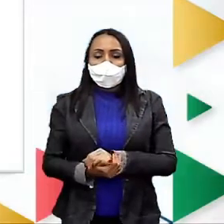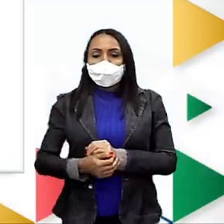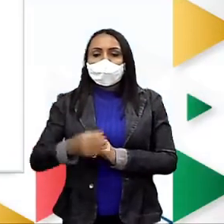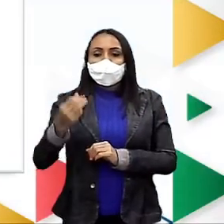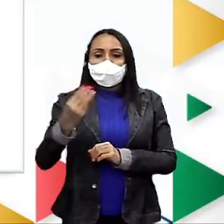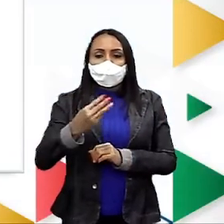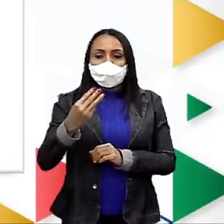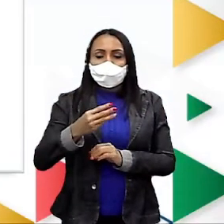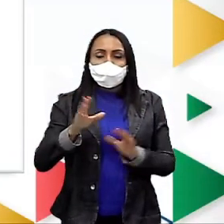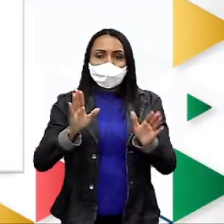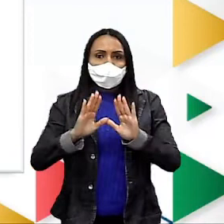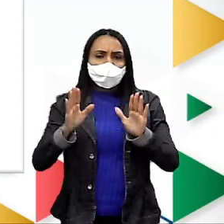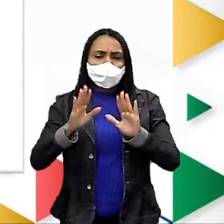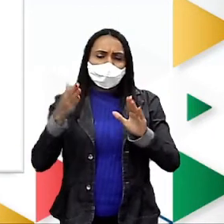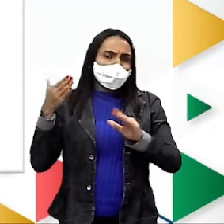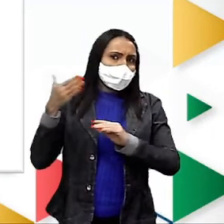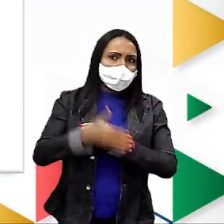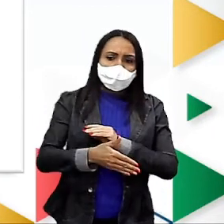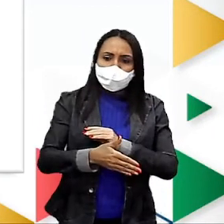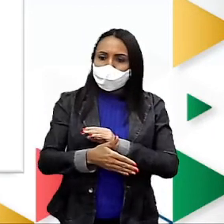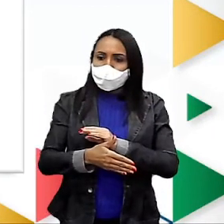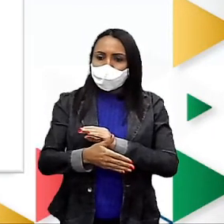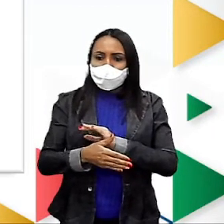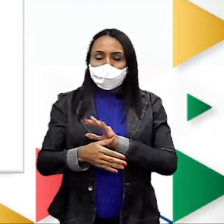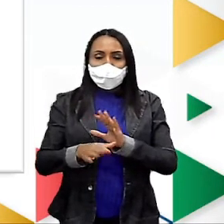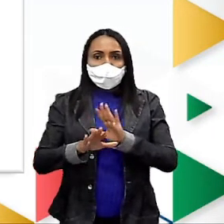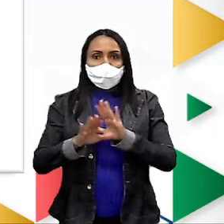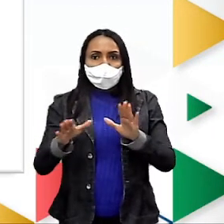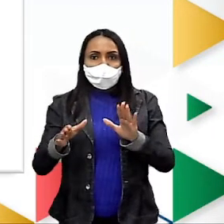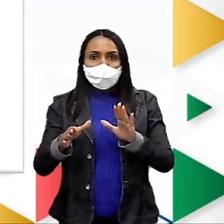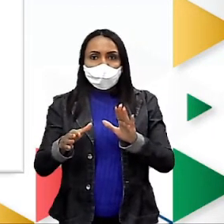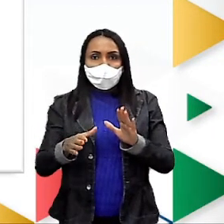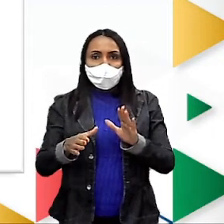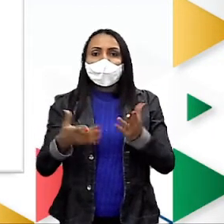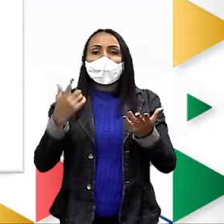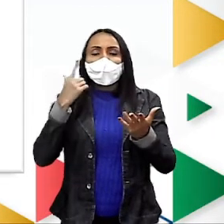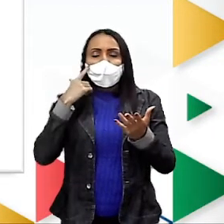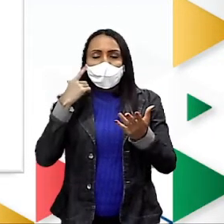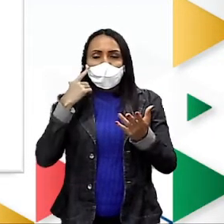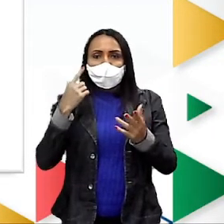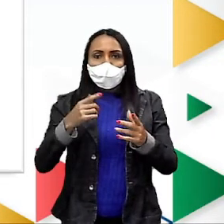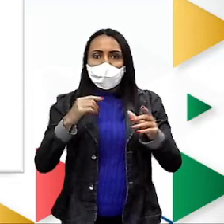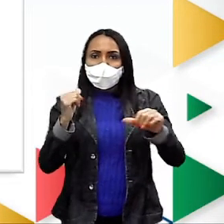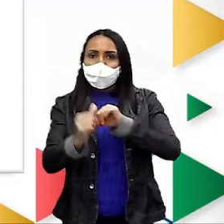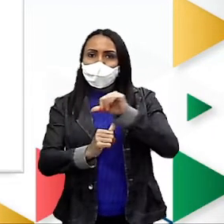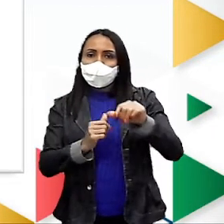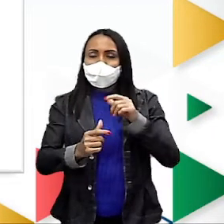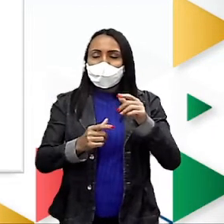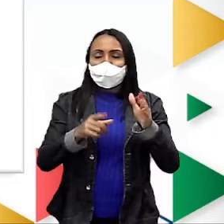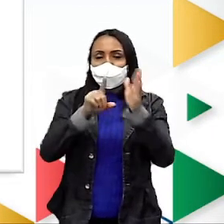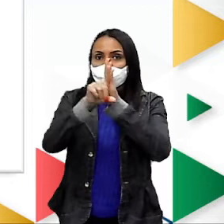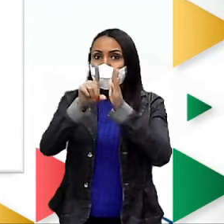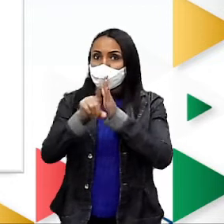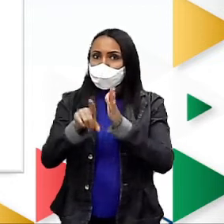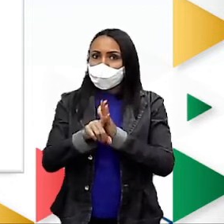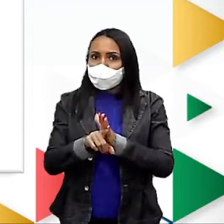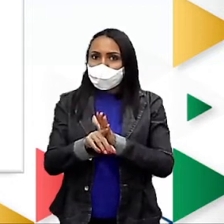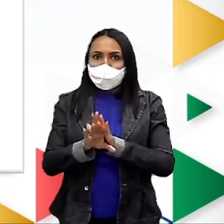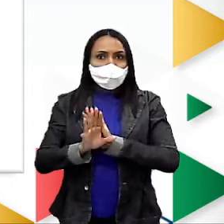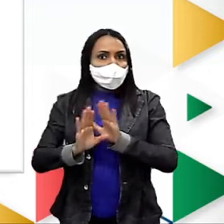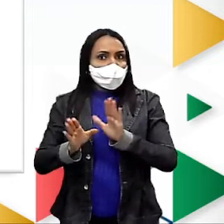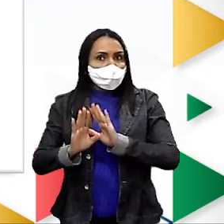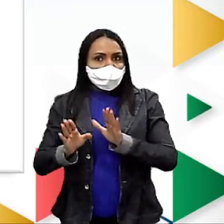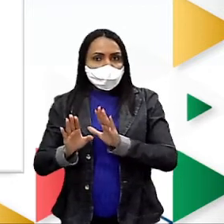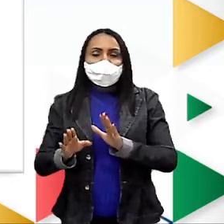seja evasivo. O que é ser evasivo? Fugir das respostas. Respostas evasivas passam